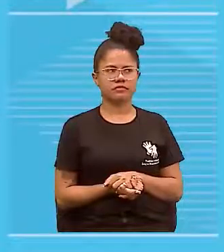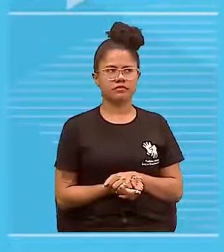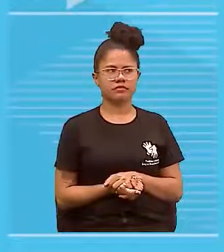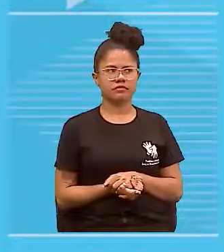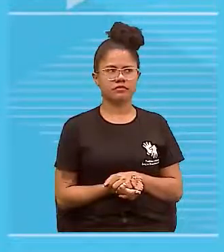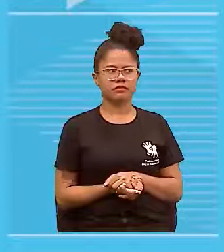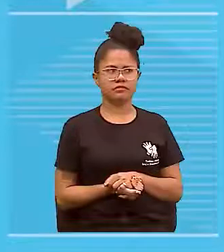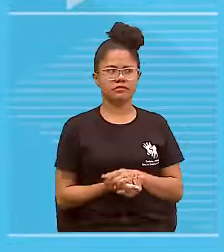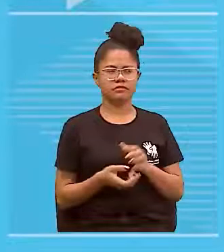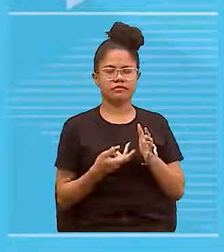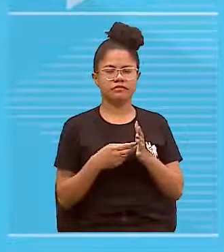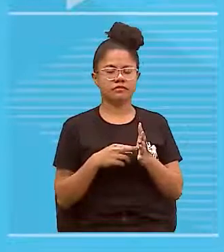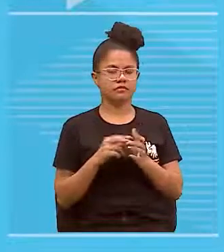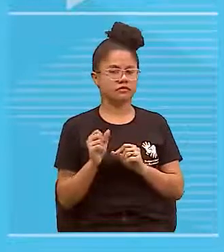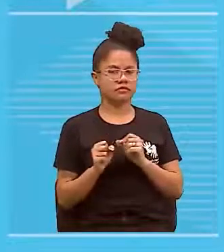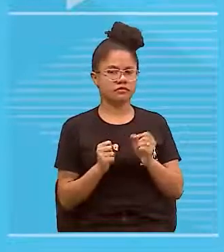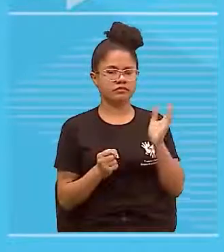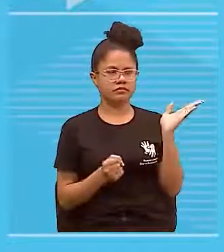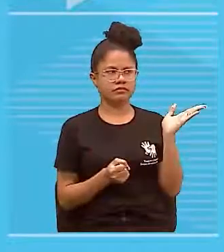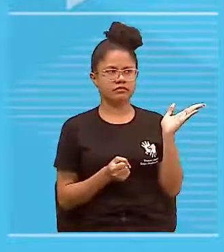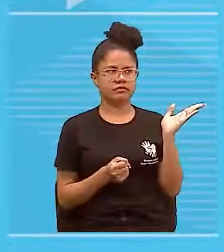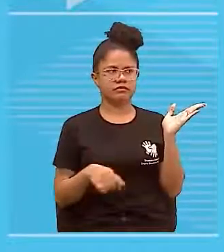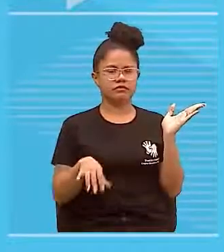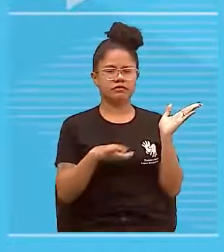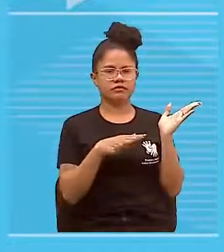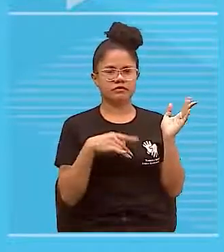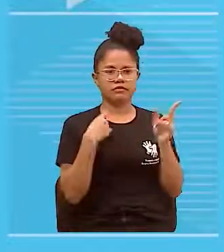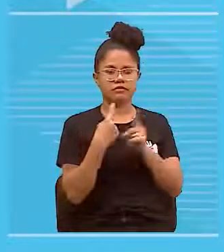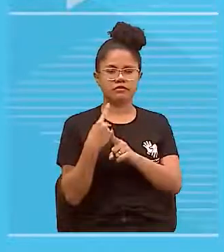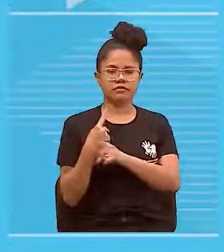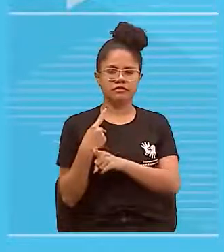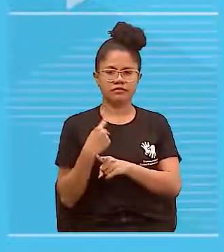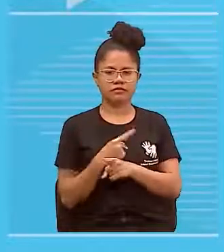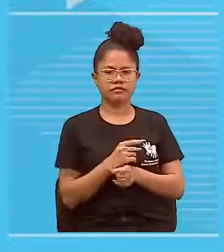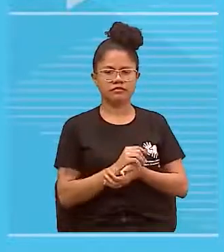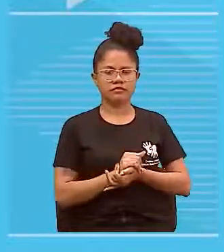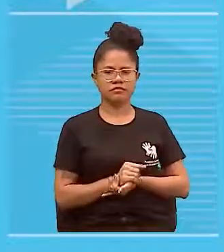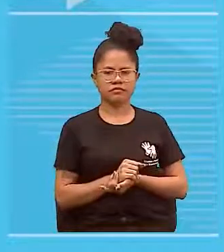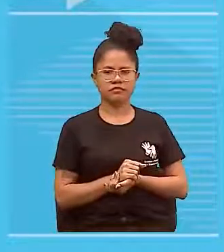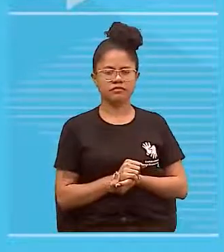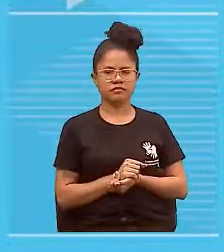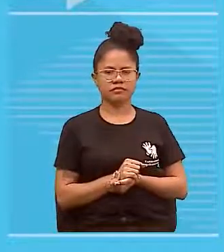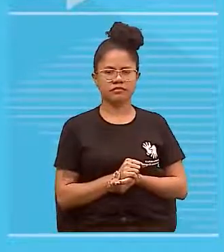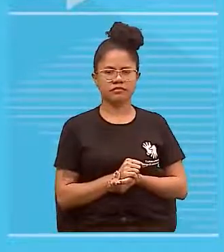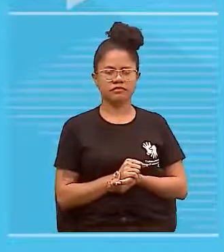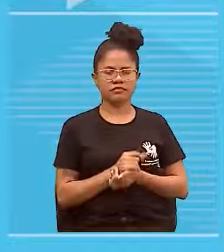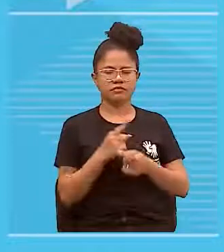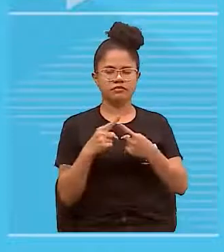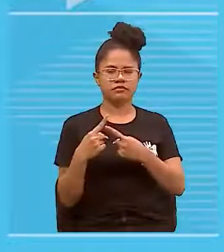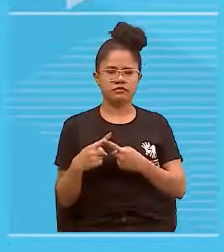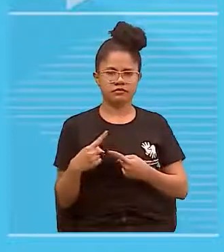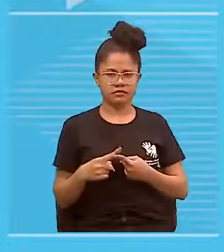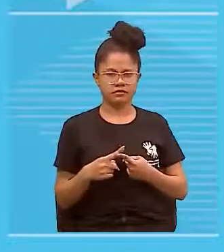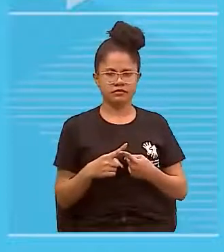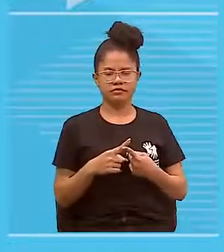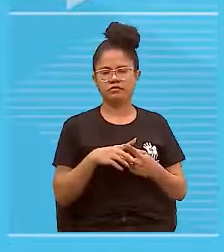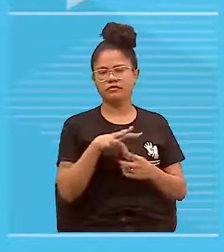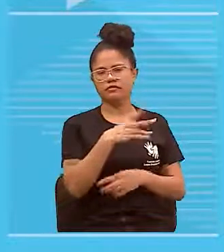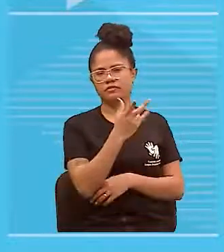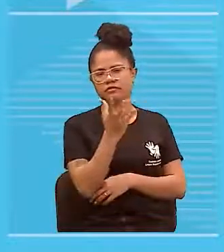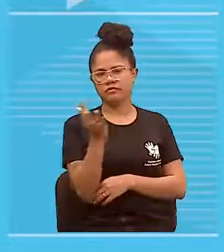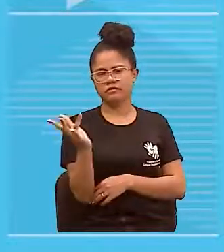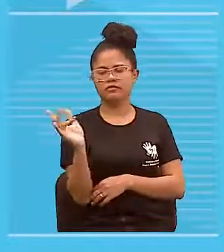Isso quer dizer o quê? Que nessas zonas eu vou encontrar espécies de vegetais,